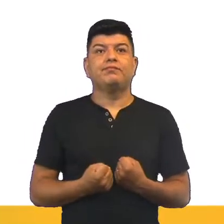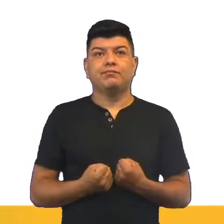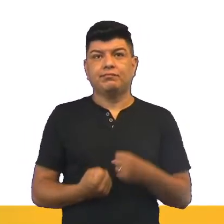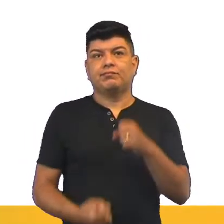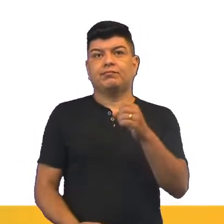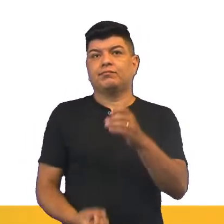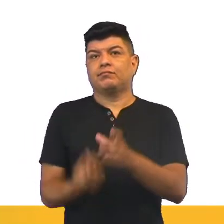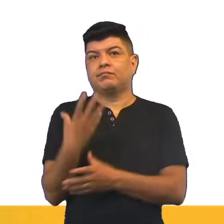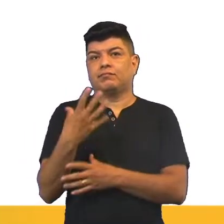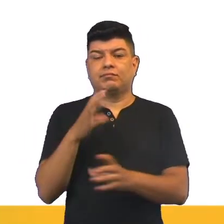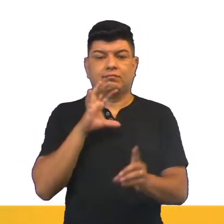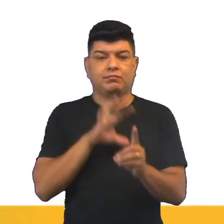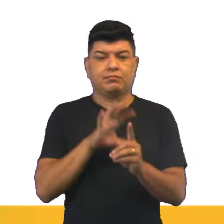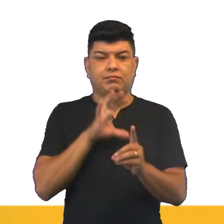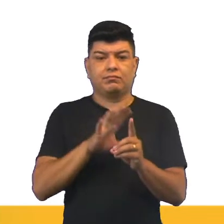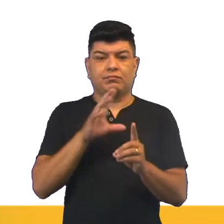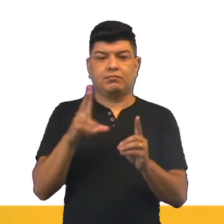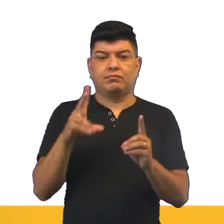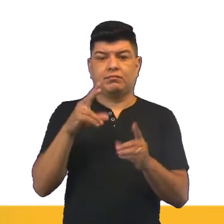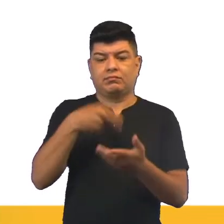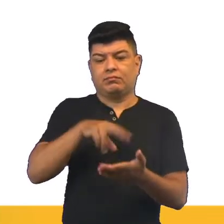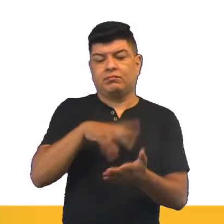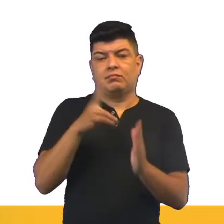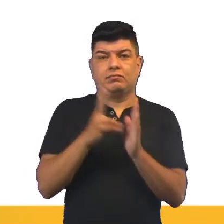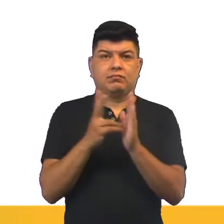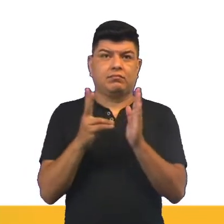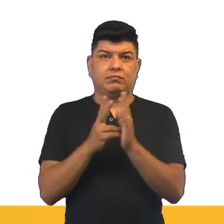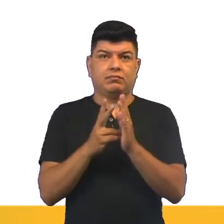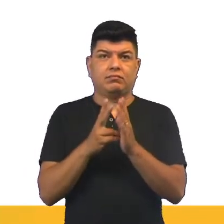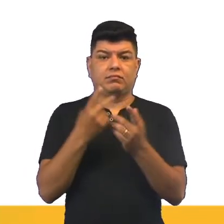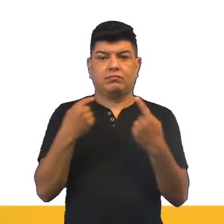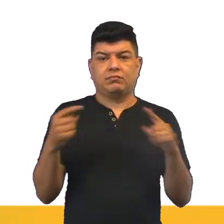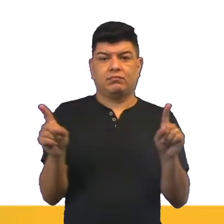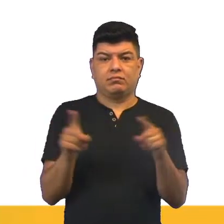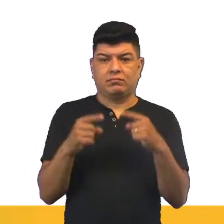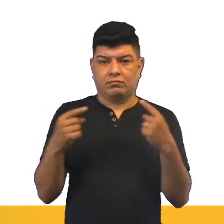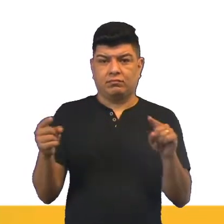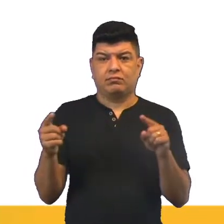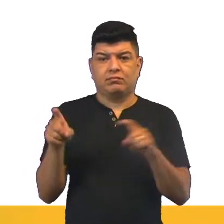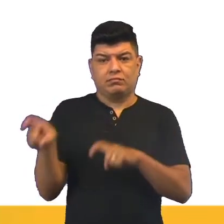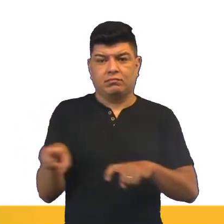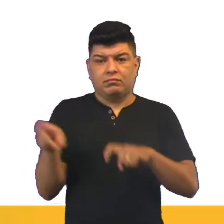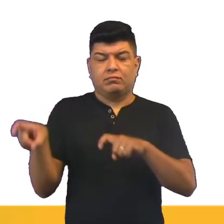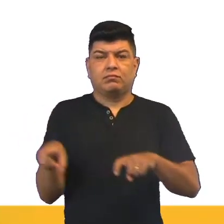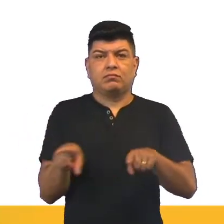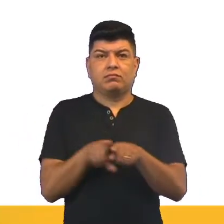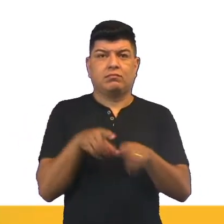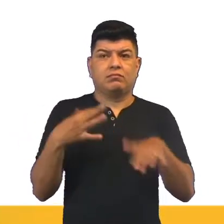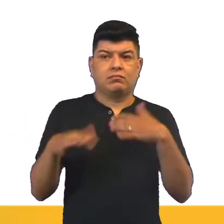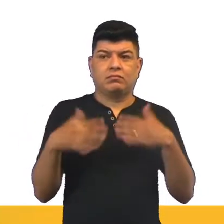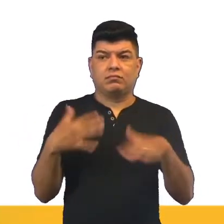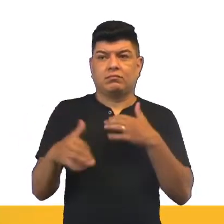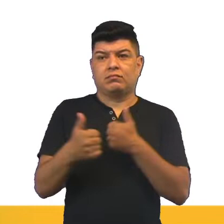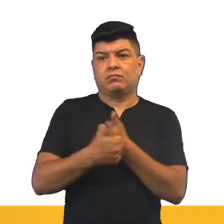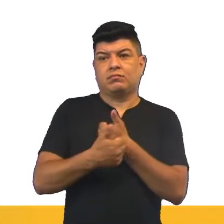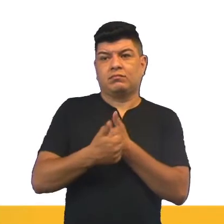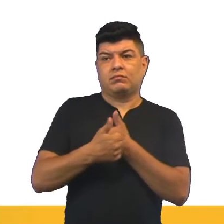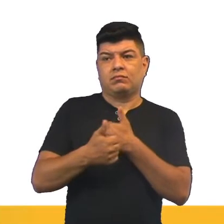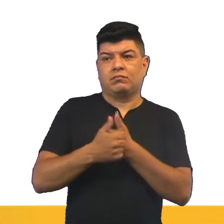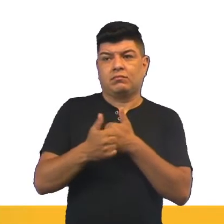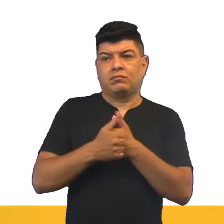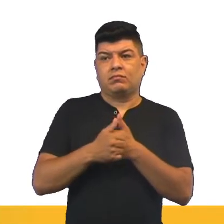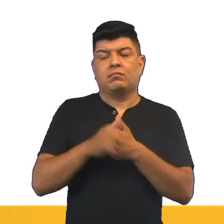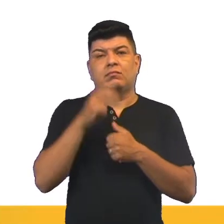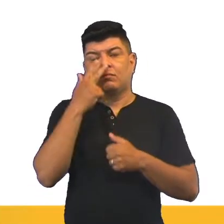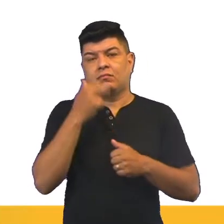suas origens influências das danças indígenas e da música caipira, com movimentos que se aproximam do